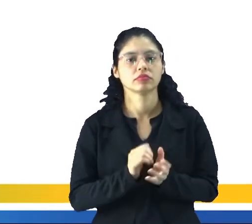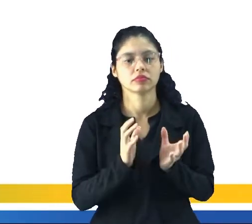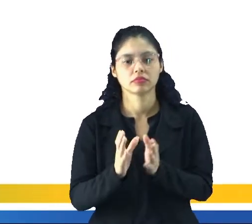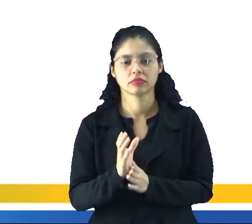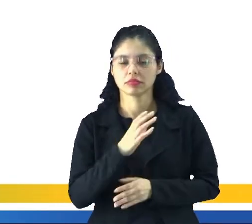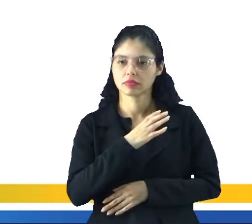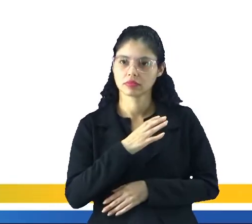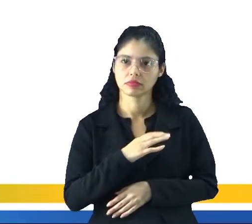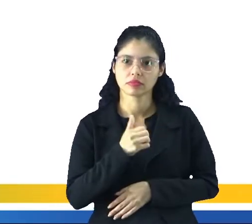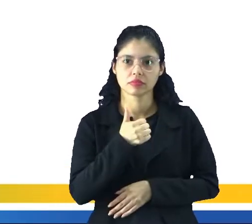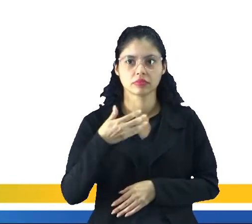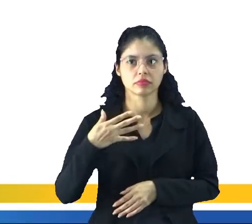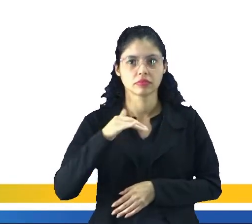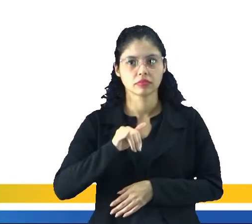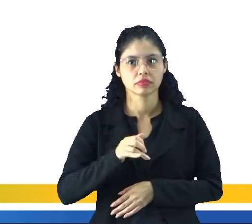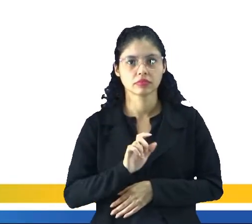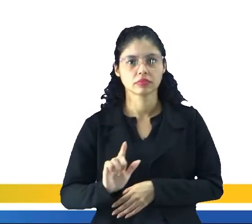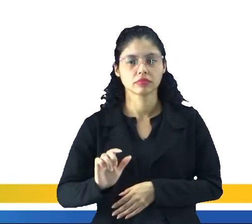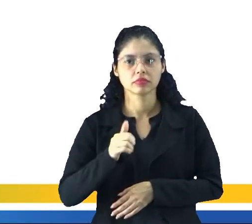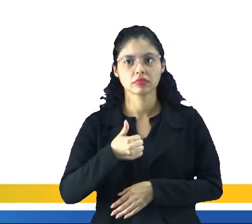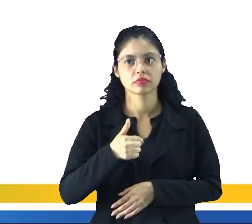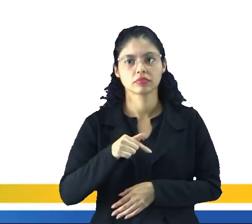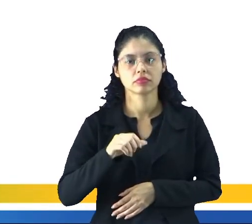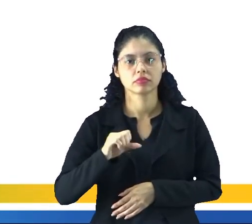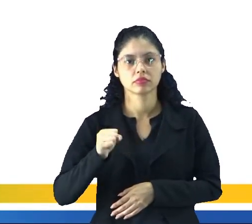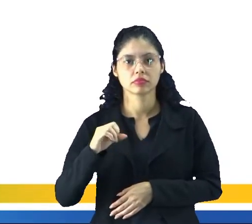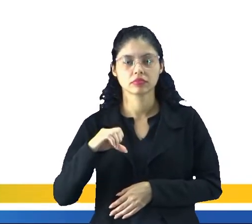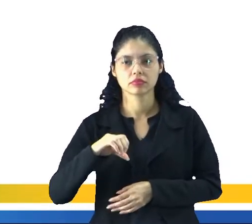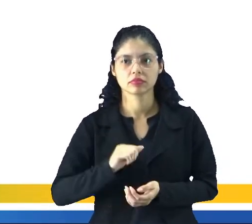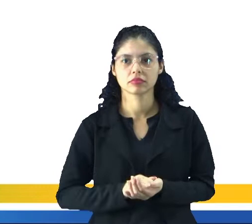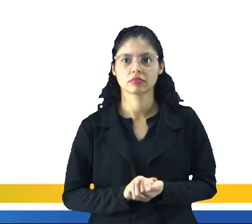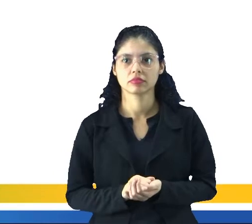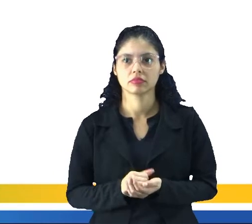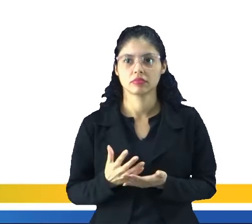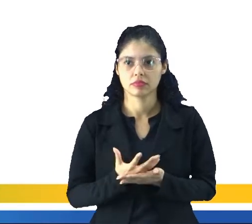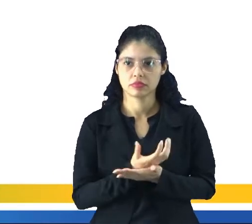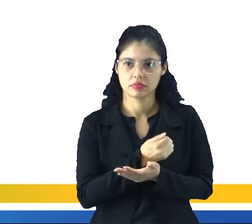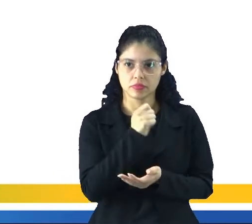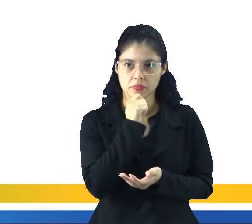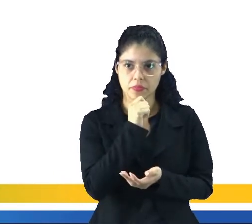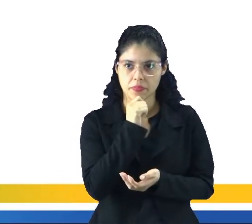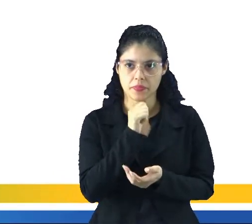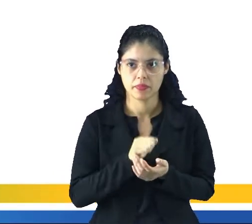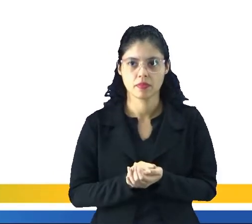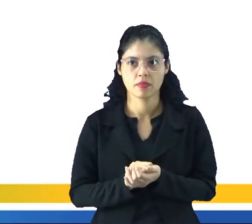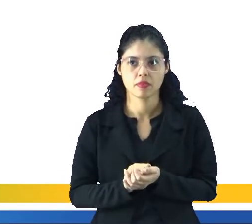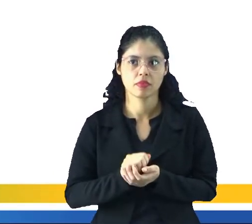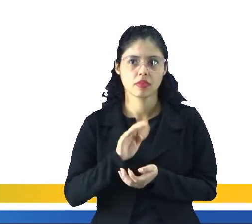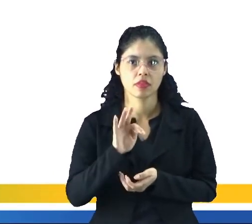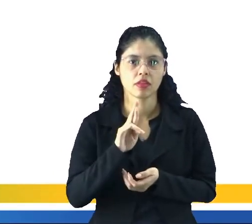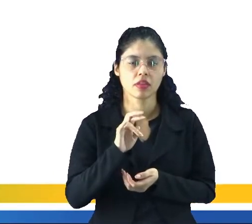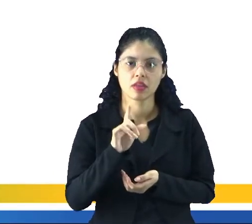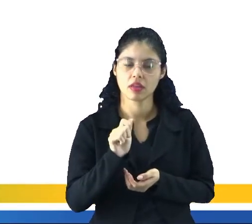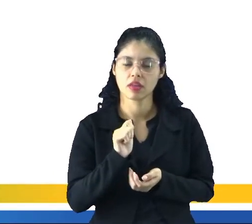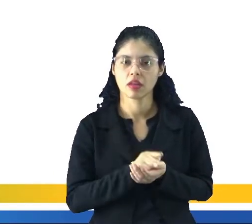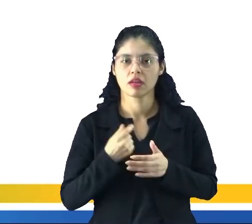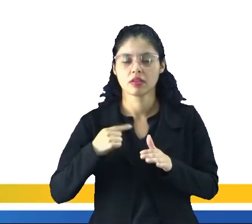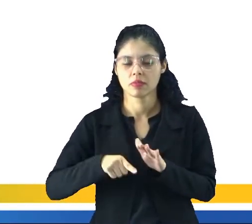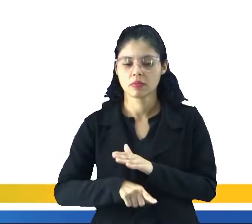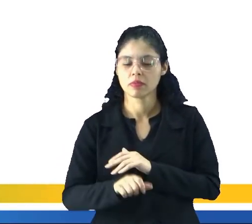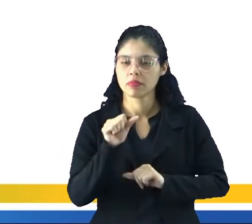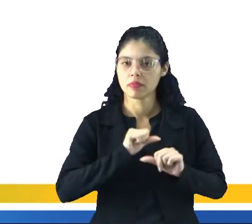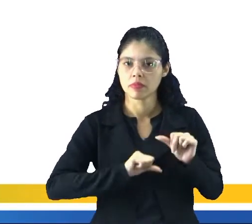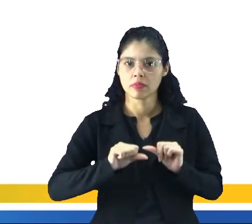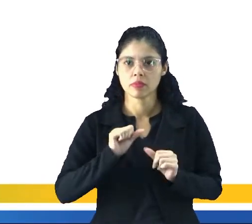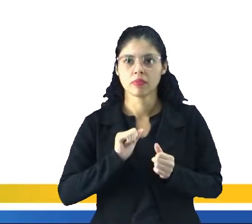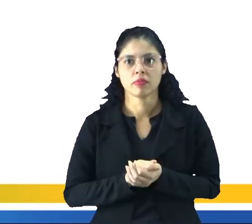14 de julho de 1789, os parisienses tomaram a prisão da Bastilha, desencadeando profundas mudanças